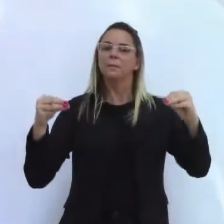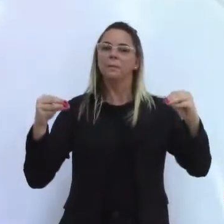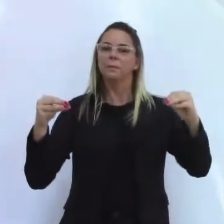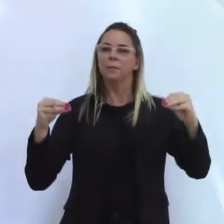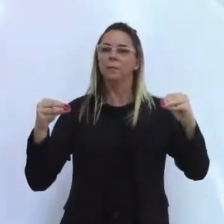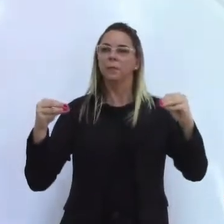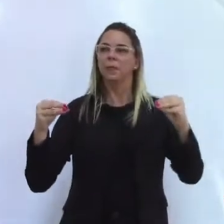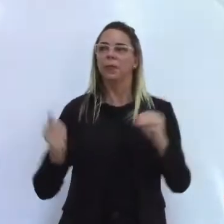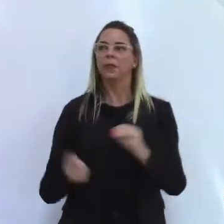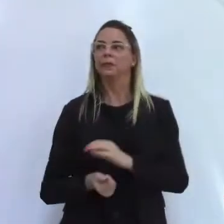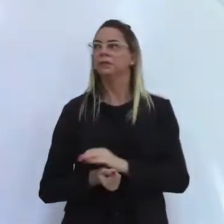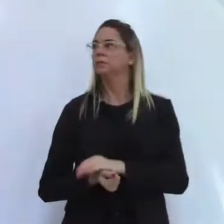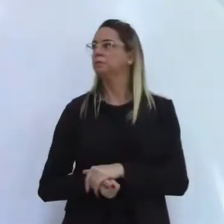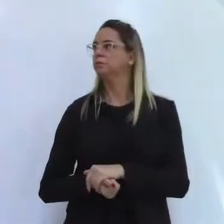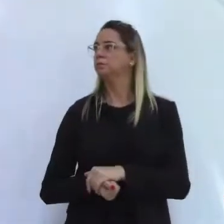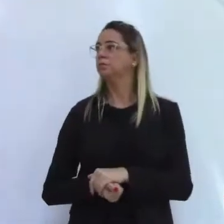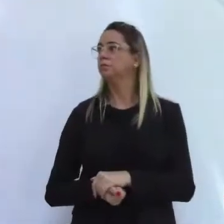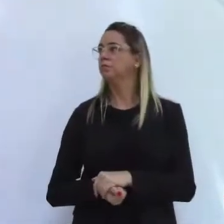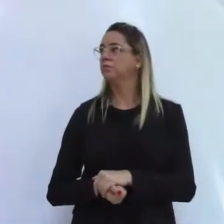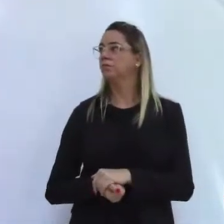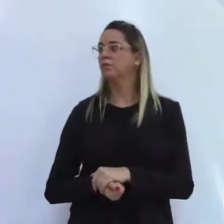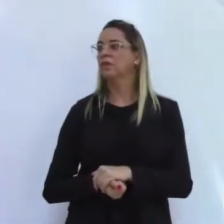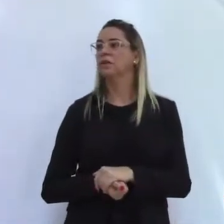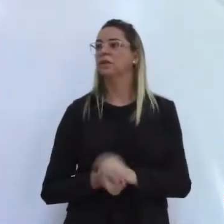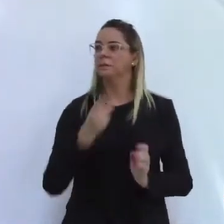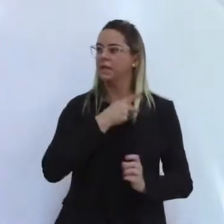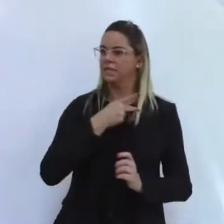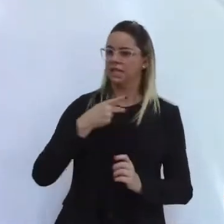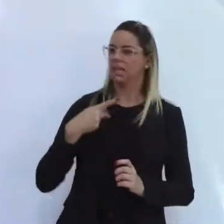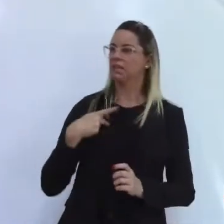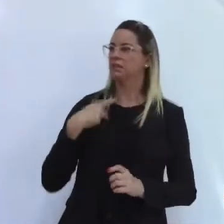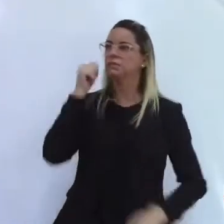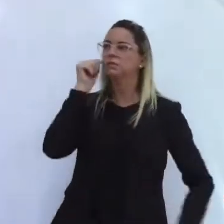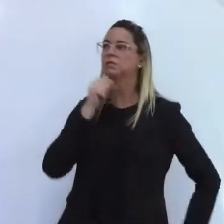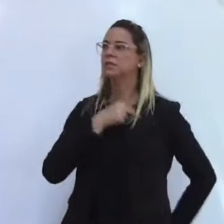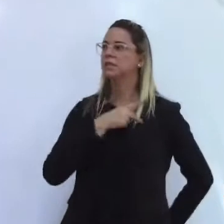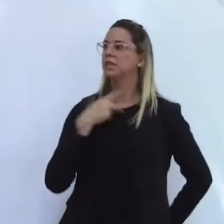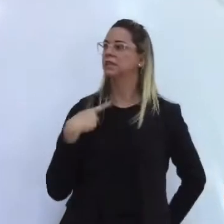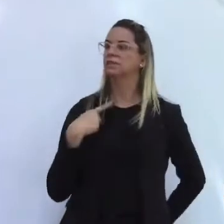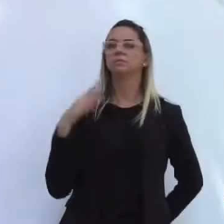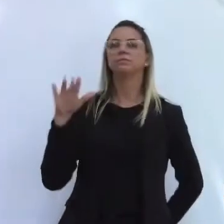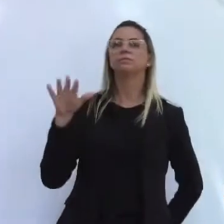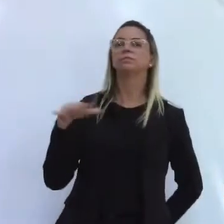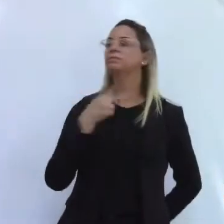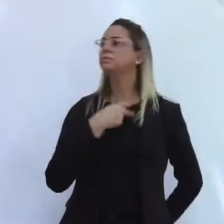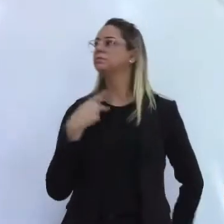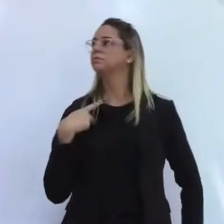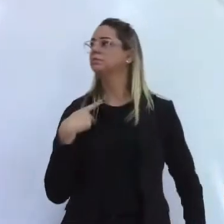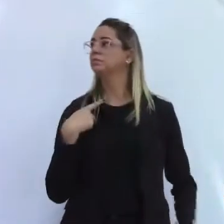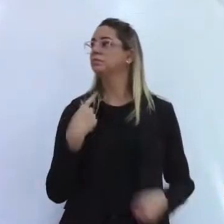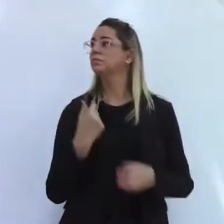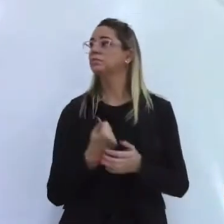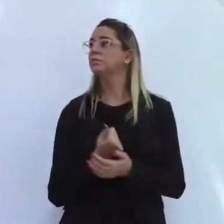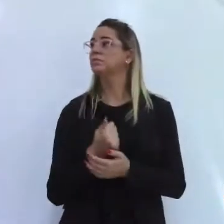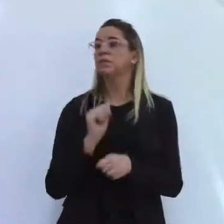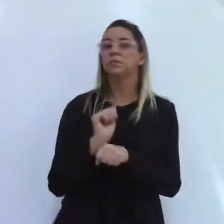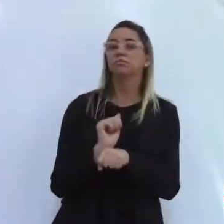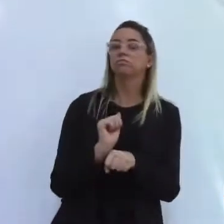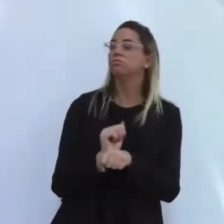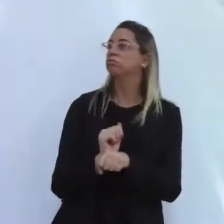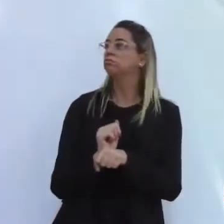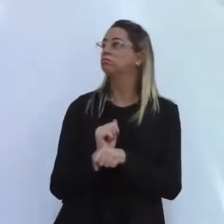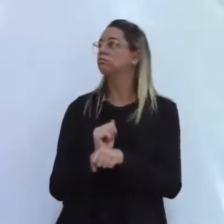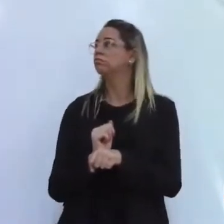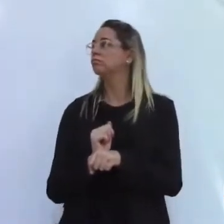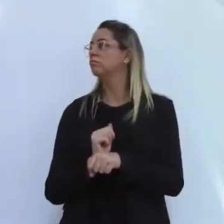pouquinho, pedir para... Quero que a... presidente, ô presidente, quero que a Vossa Excelência pare o meu tempo para limpar aqui onde o vereador